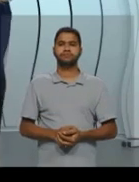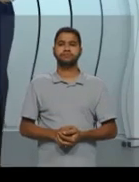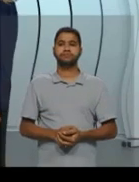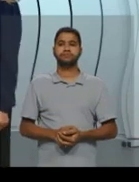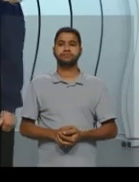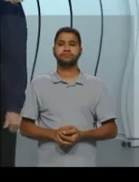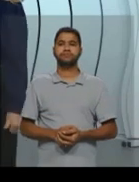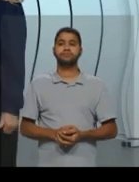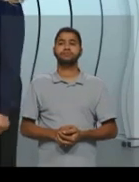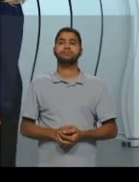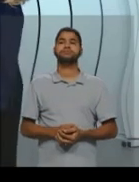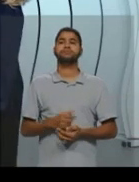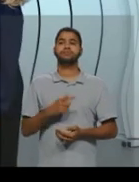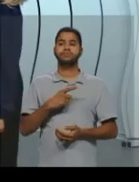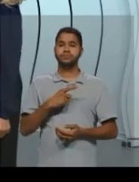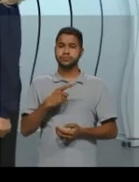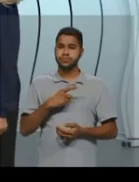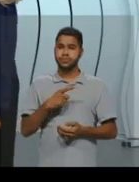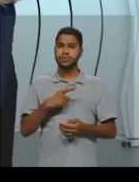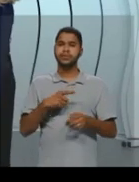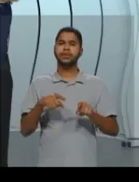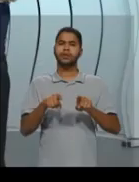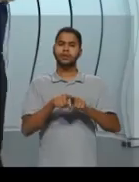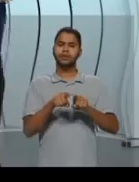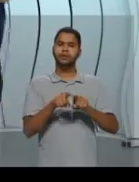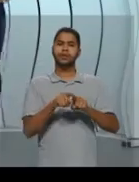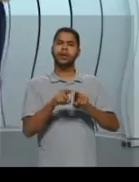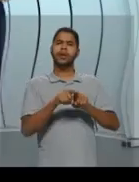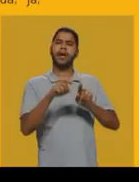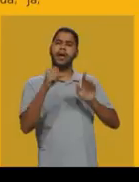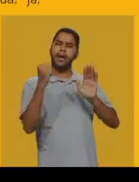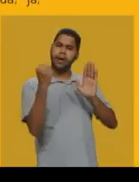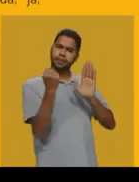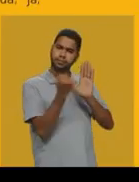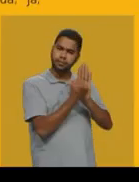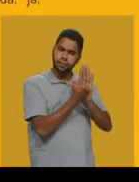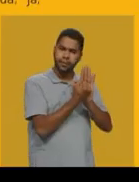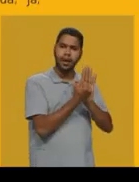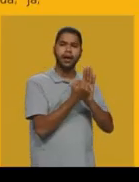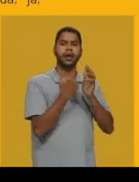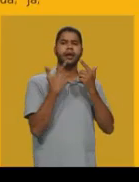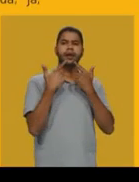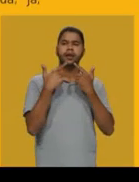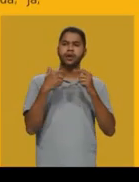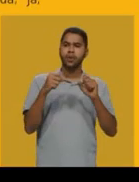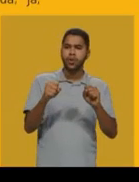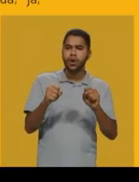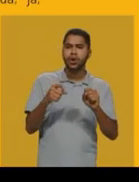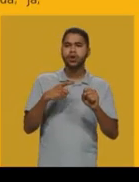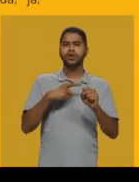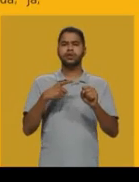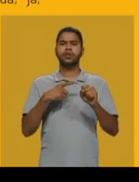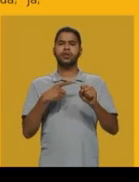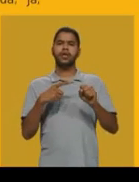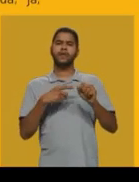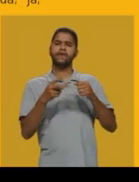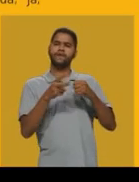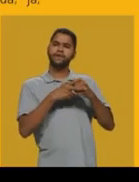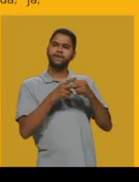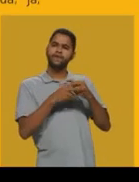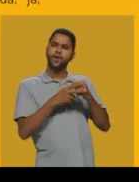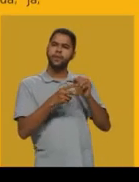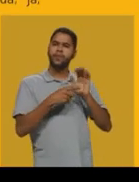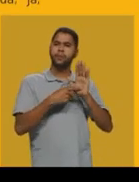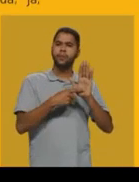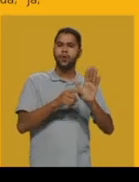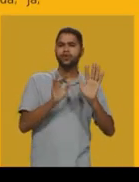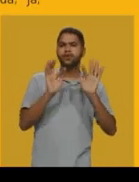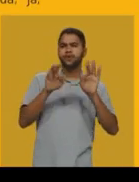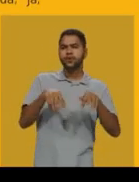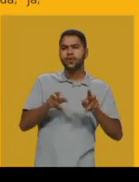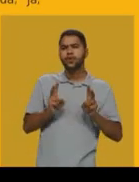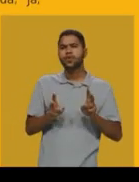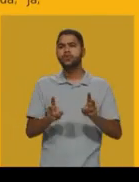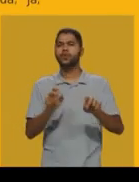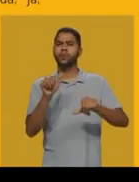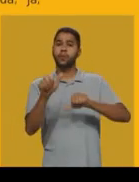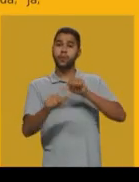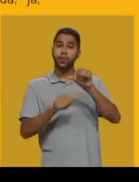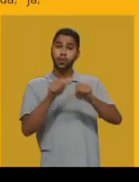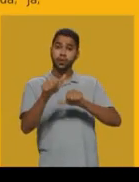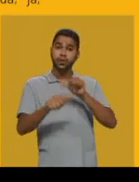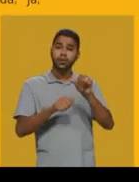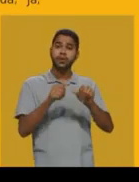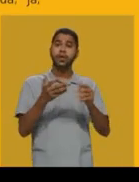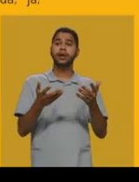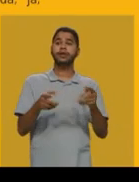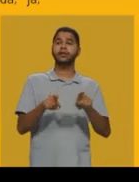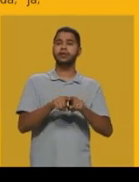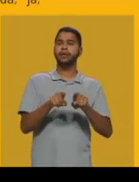Então, aqui tem as marcas linguísticas, né? Os verbos que indicam fim, continuidade, mudança, implicações, que é o verbo